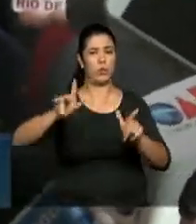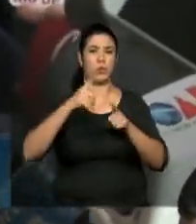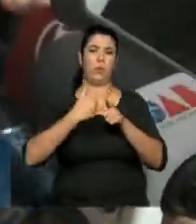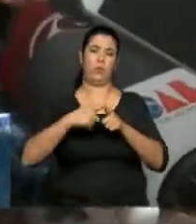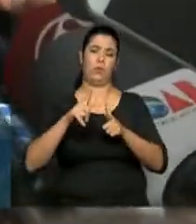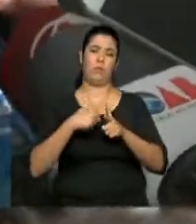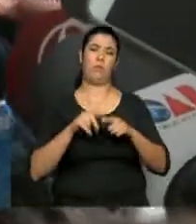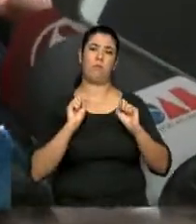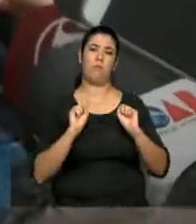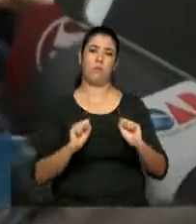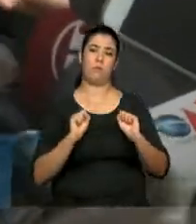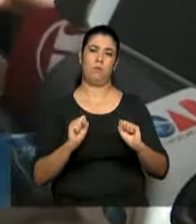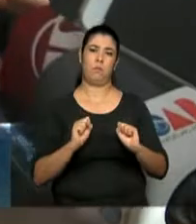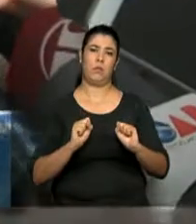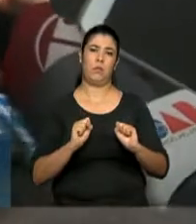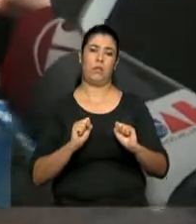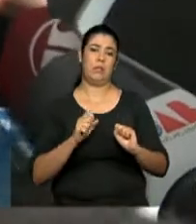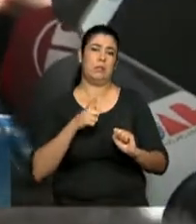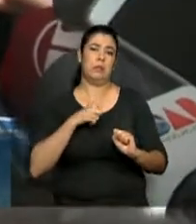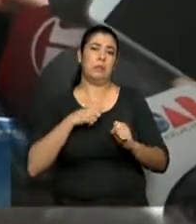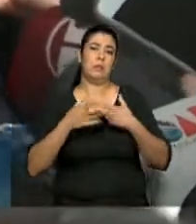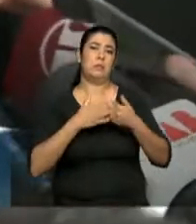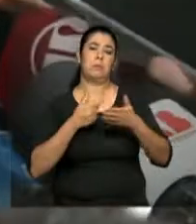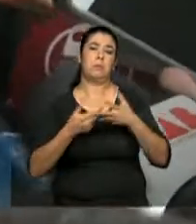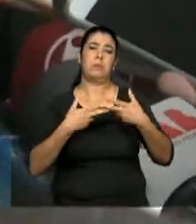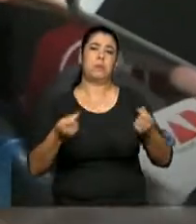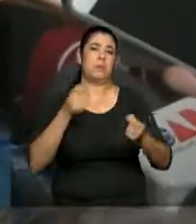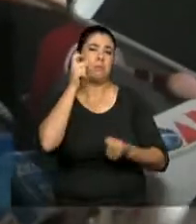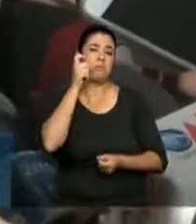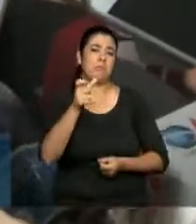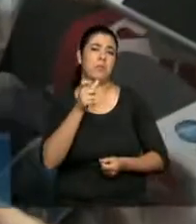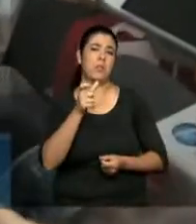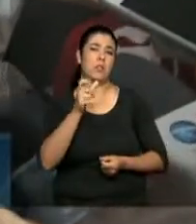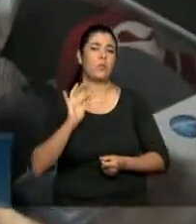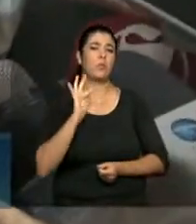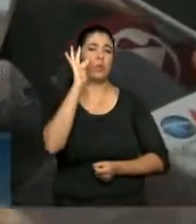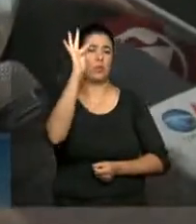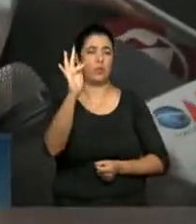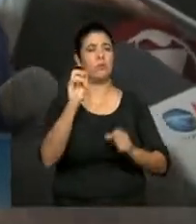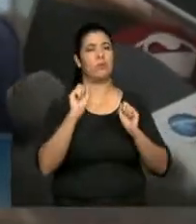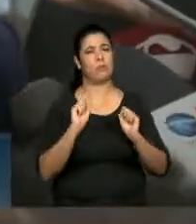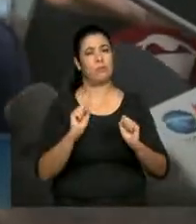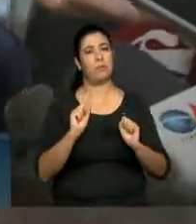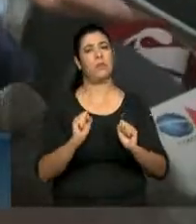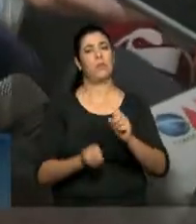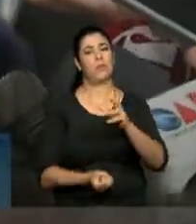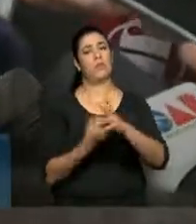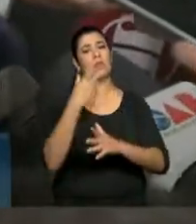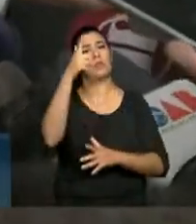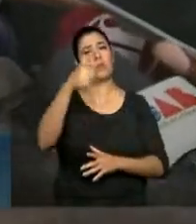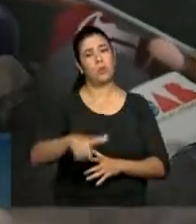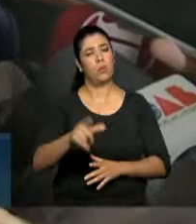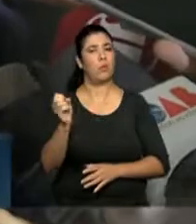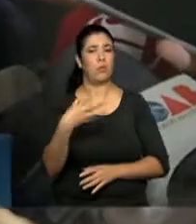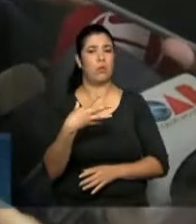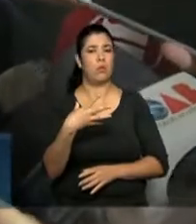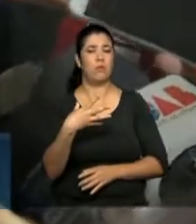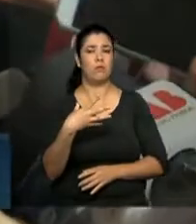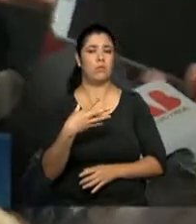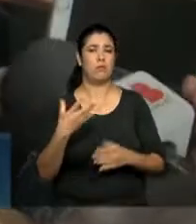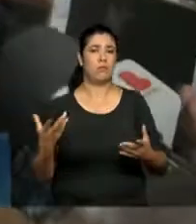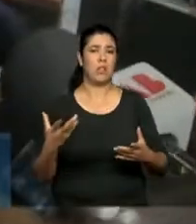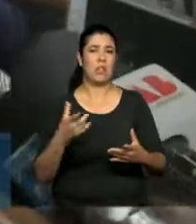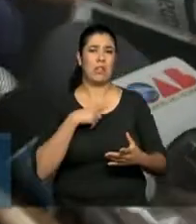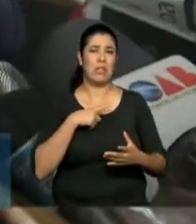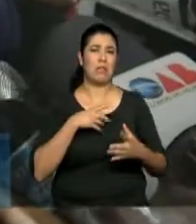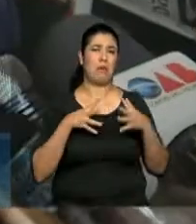que impedem que ele, por um motivo qualquer, posteriormente reabra uma empresa e faça outra empresa. Cria só